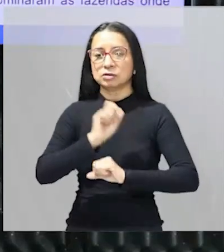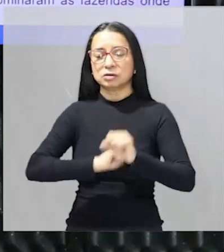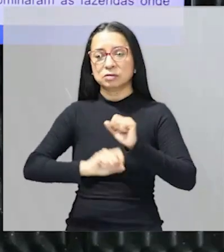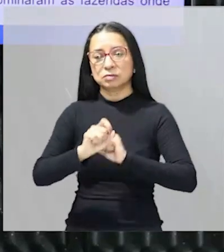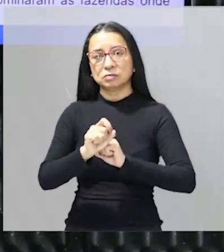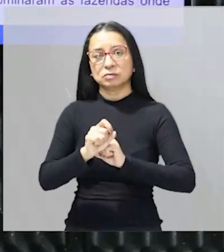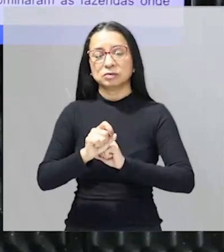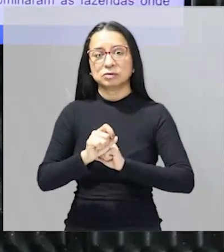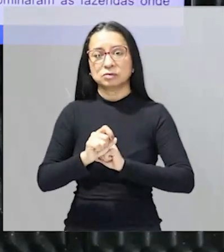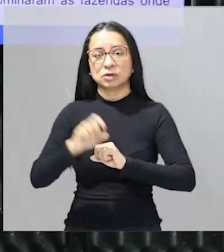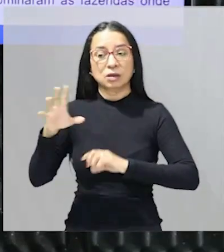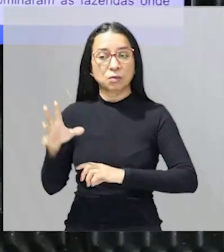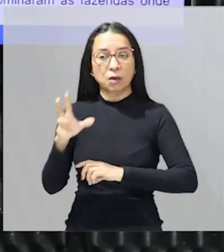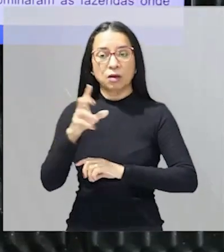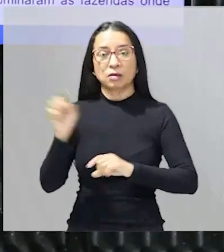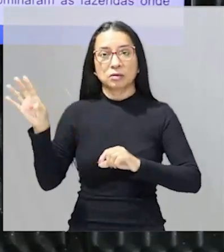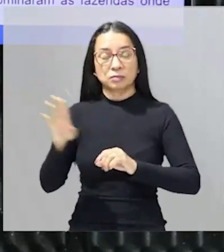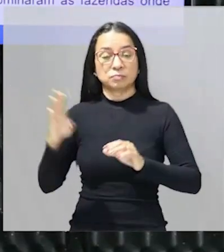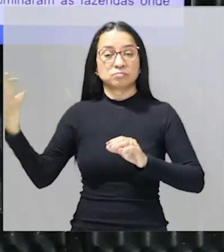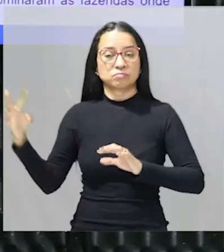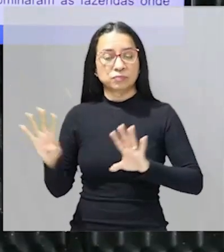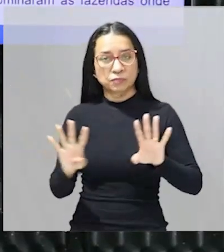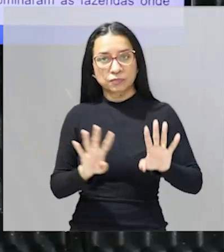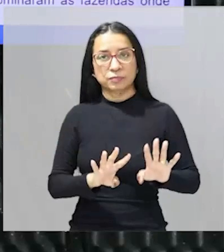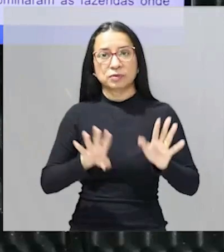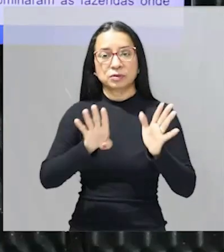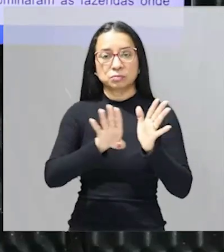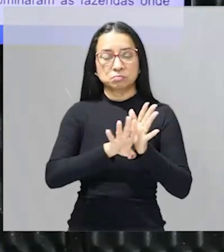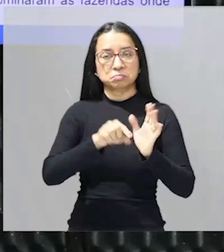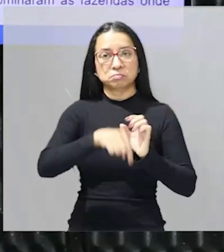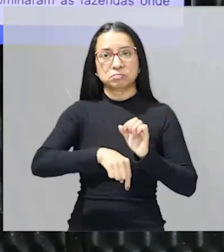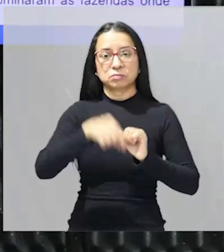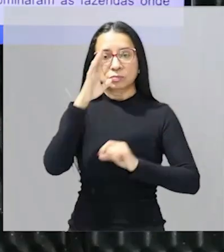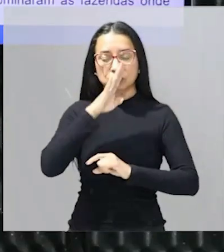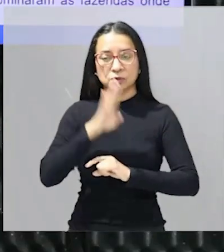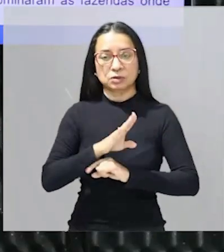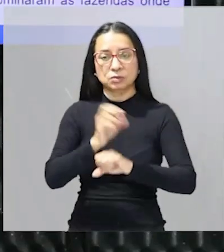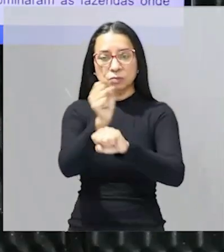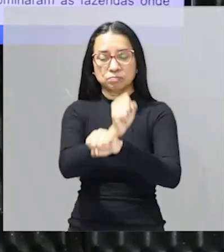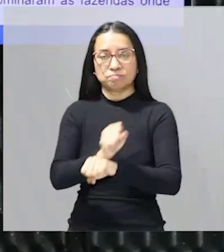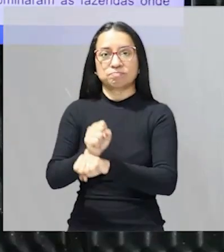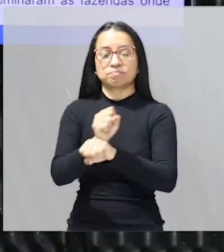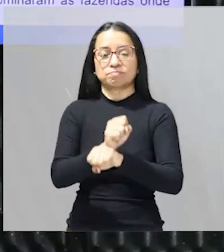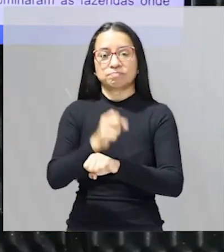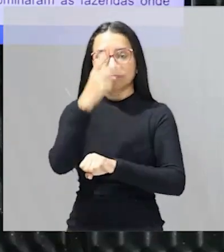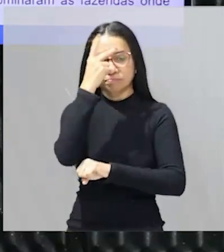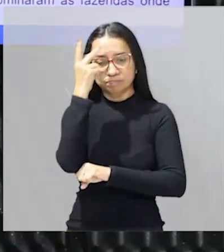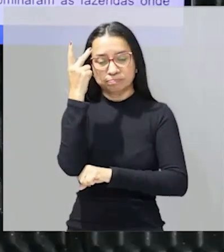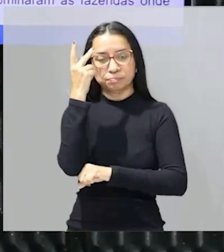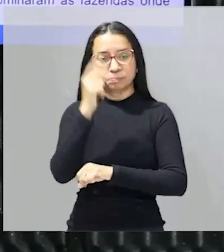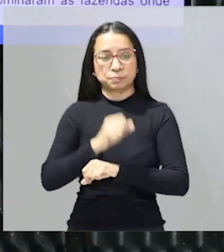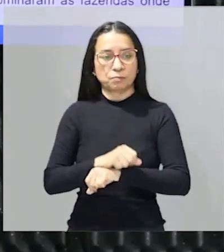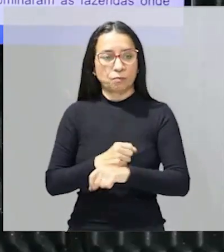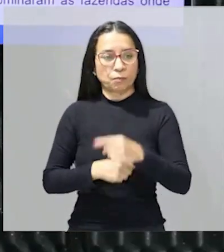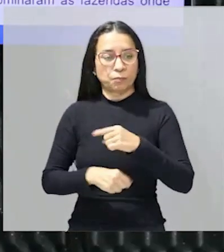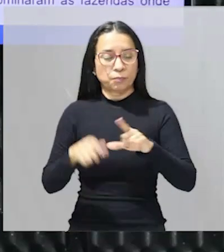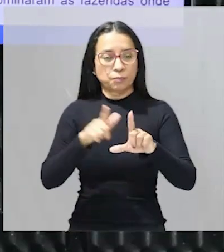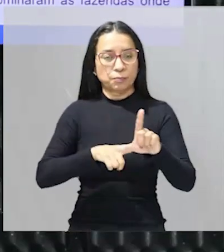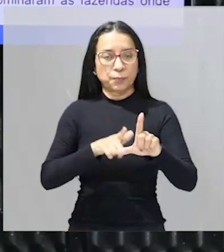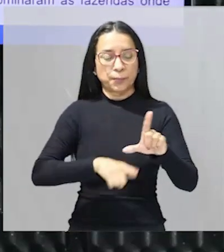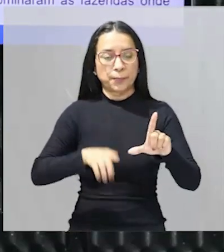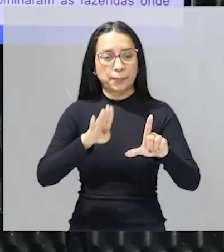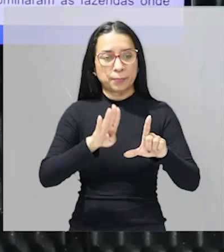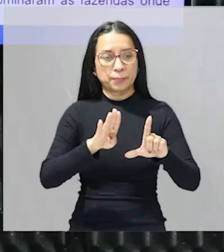negreiro internacional para o Brasil. Letra B. Nos Estados Unidos, o tráfico sempre foi ilegal. Pelo